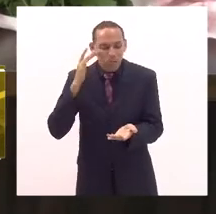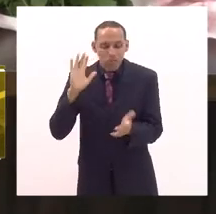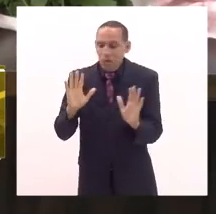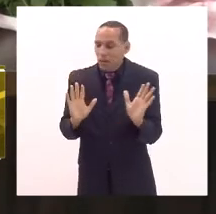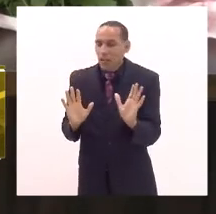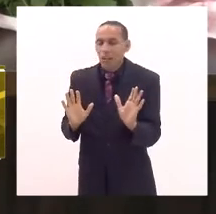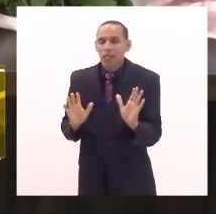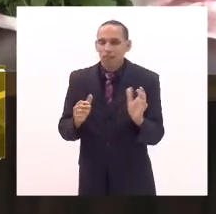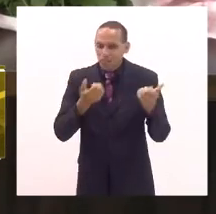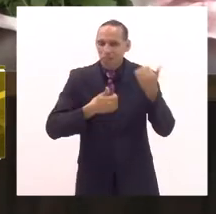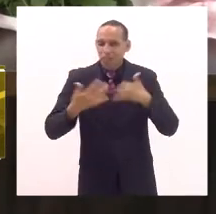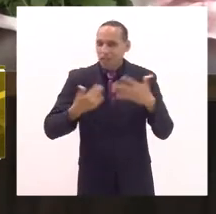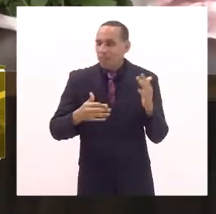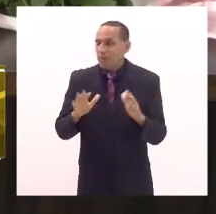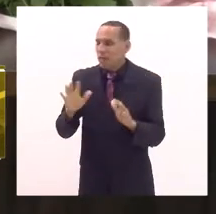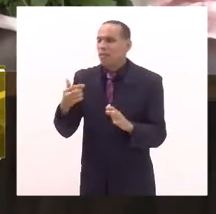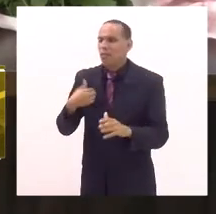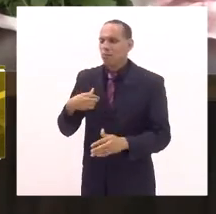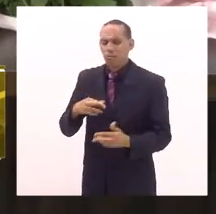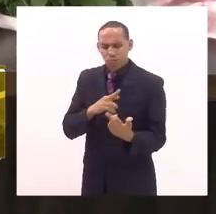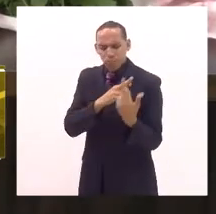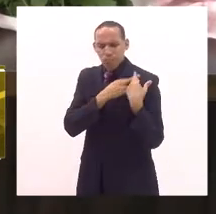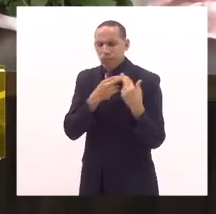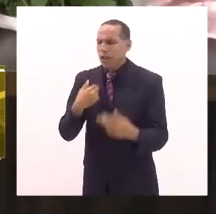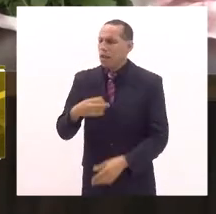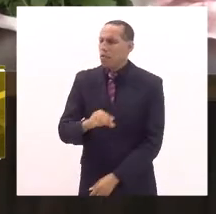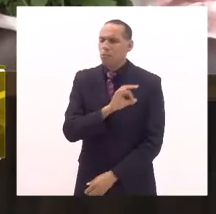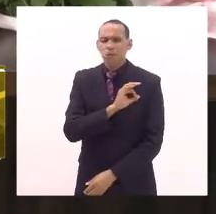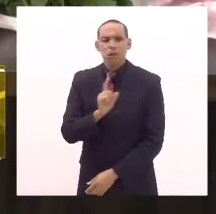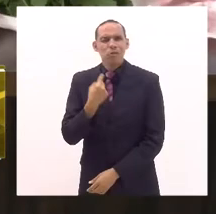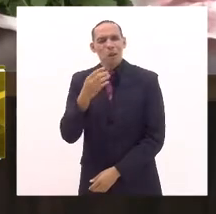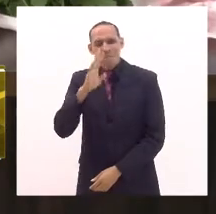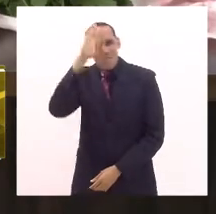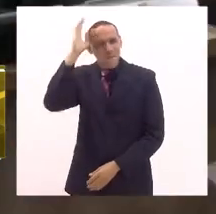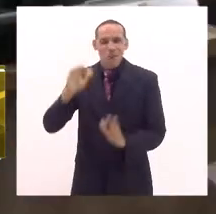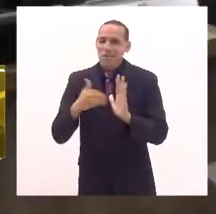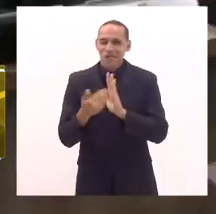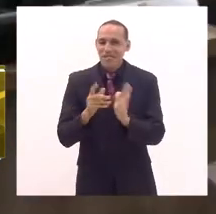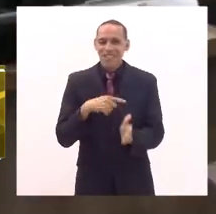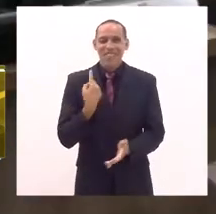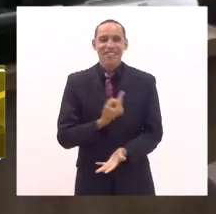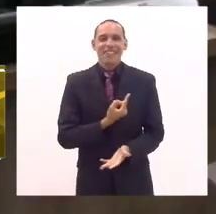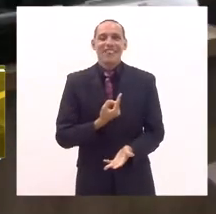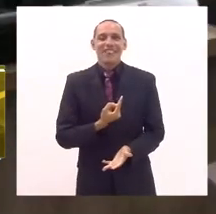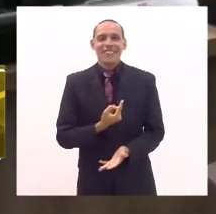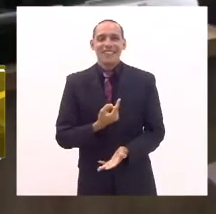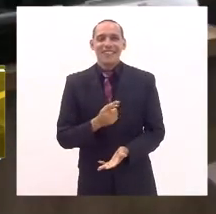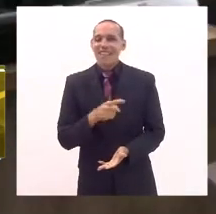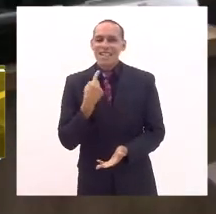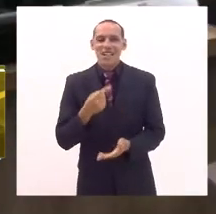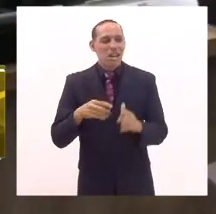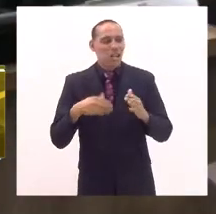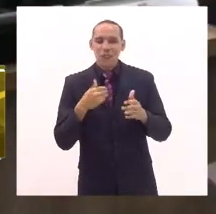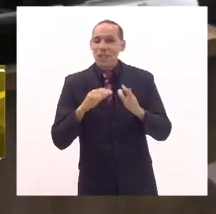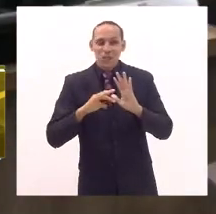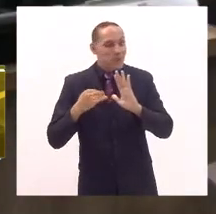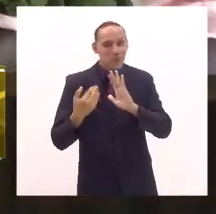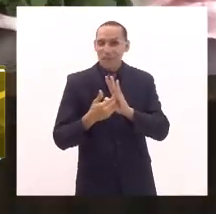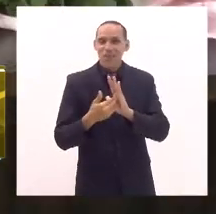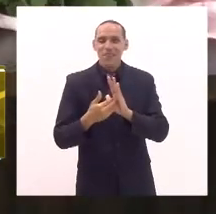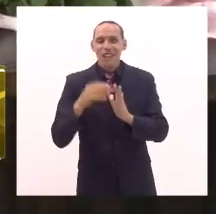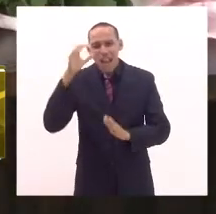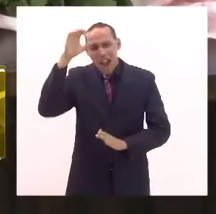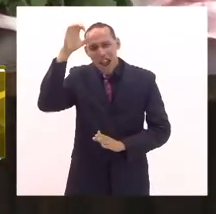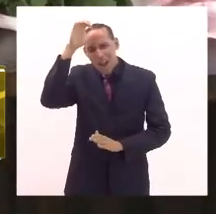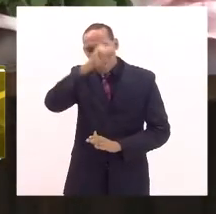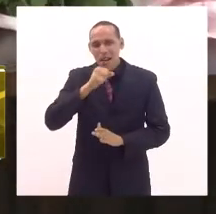vi a minha responsabilidade como policial, que nós somos policiais, somos bombeiros, nós somos tudo, né? Na realidade, nós somos todas as coisas. Nós aprendemos a